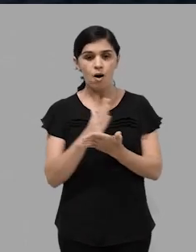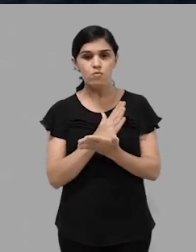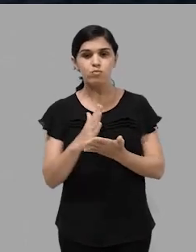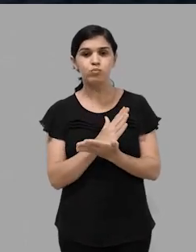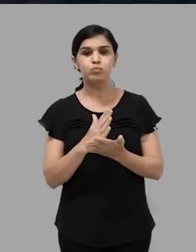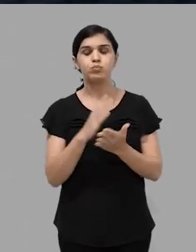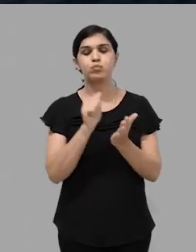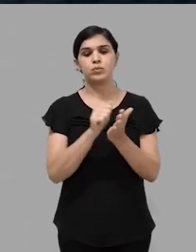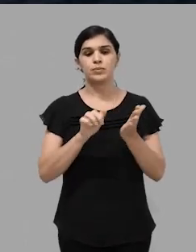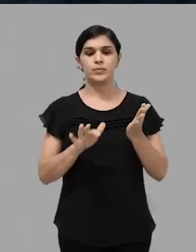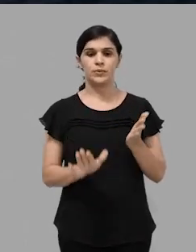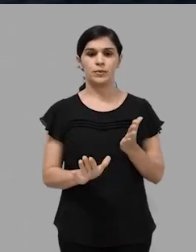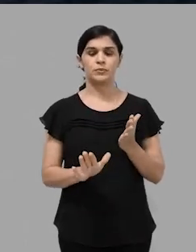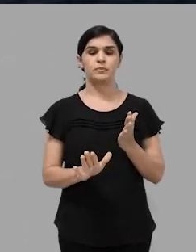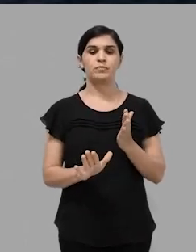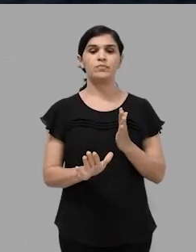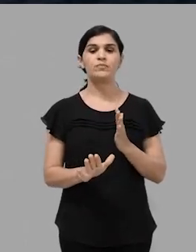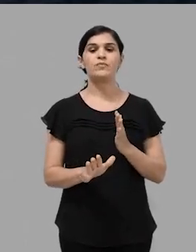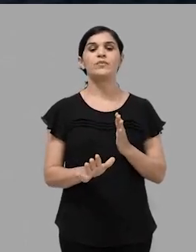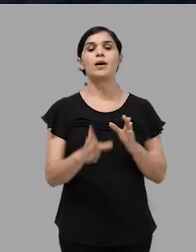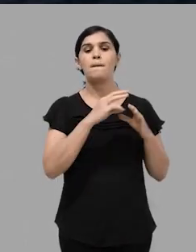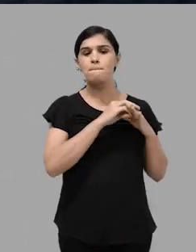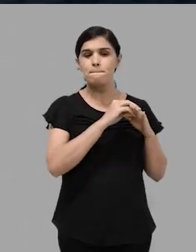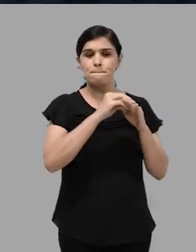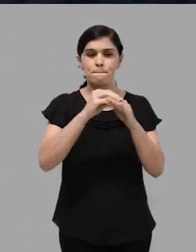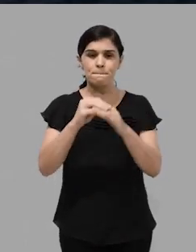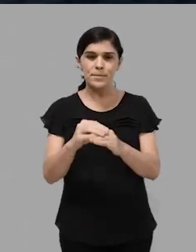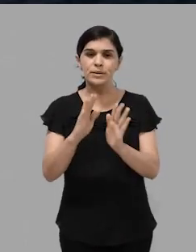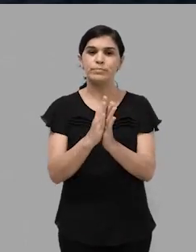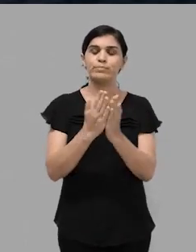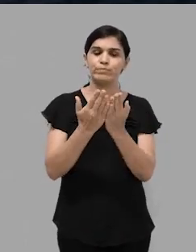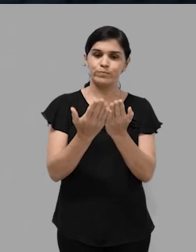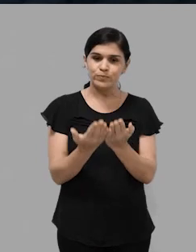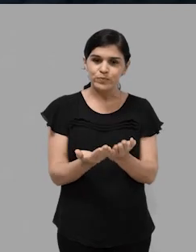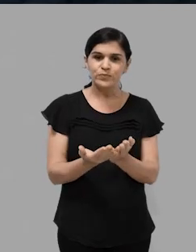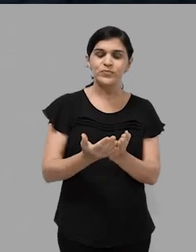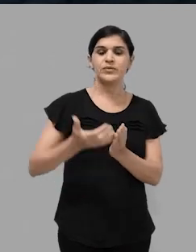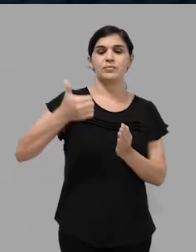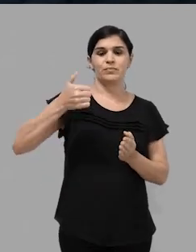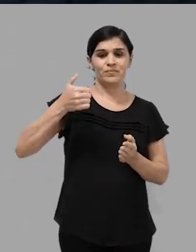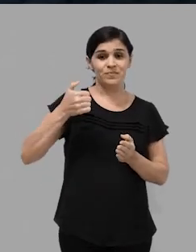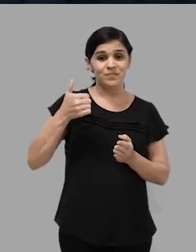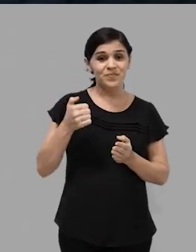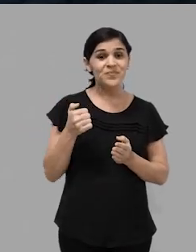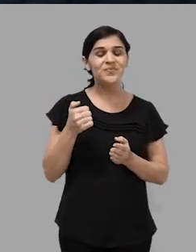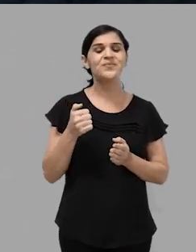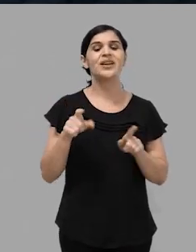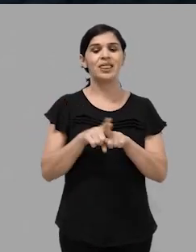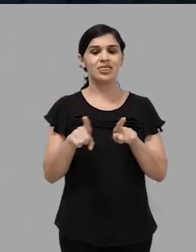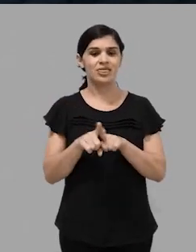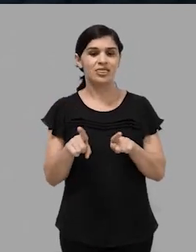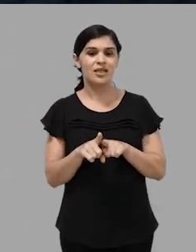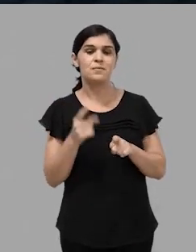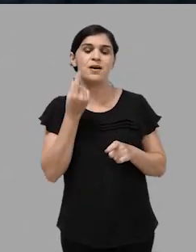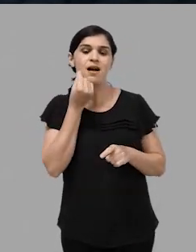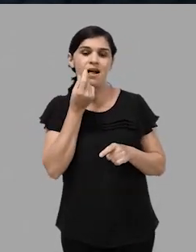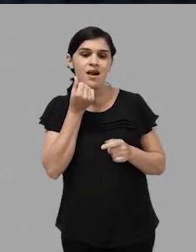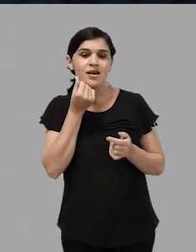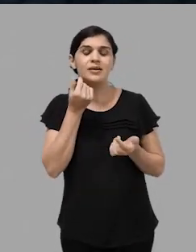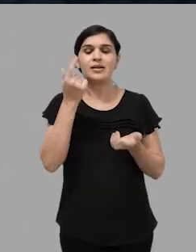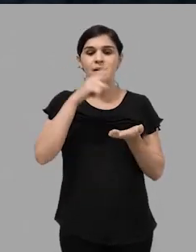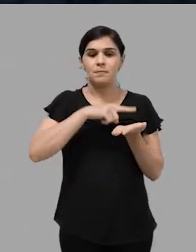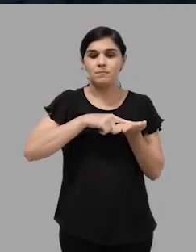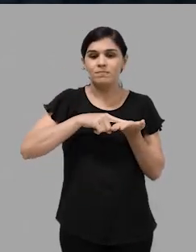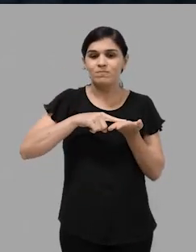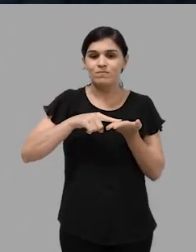tá bom? Então, pegue seu caderno, pegue uma caneta, pegue um marca-texto,